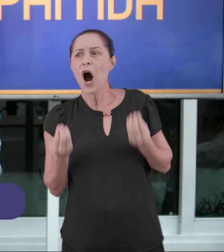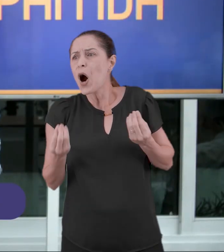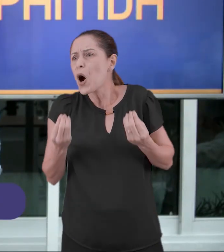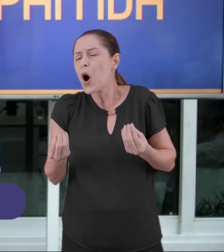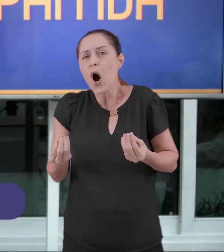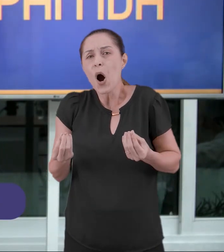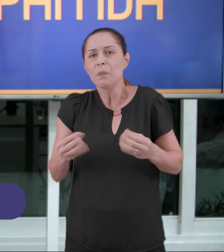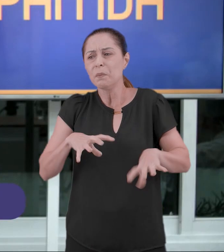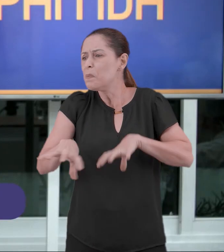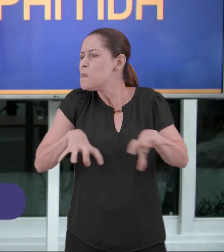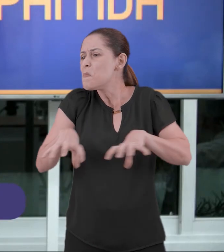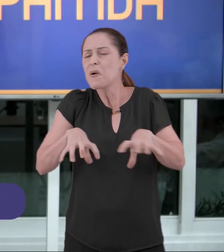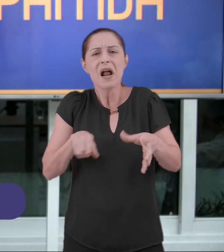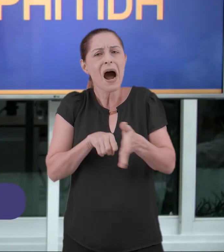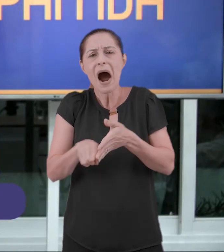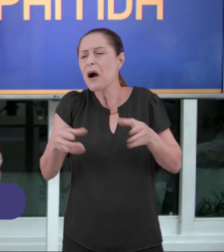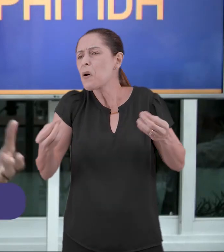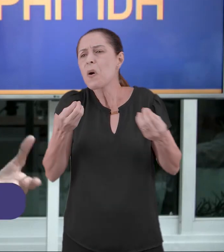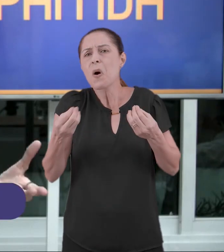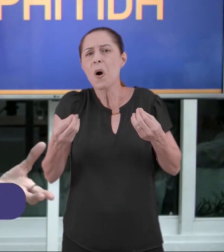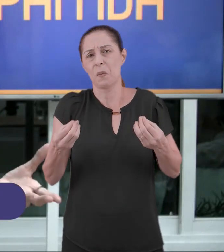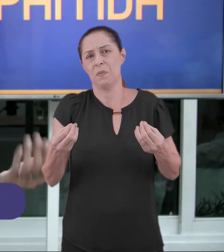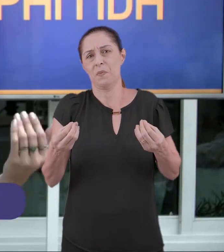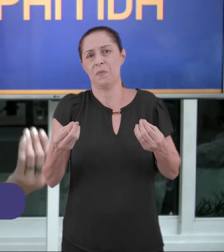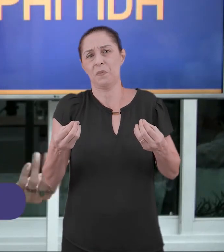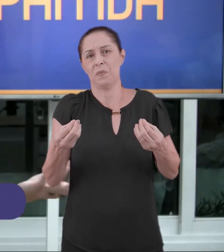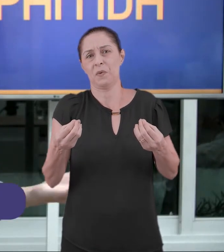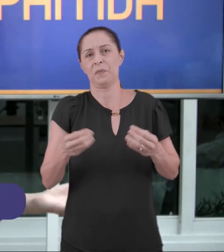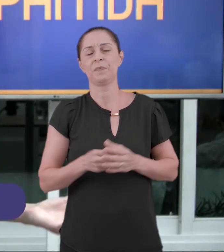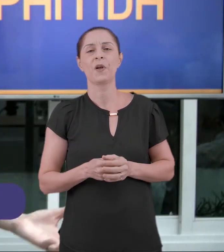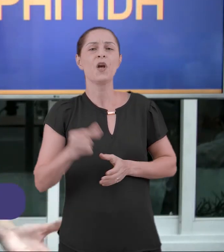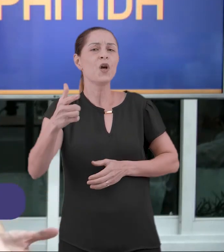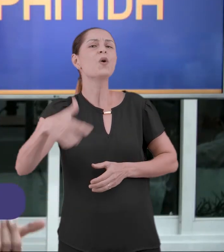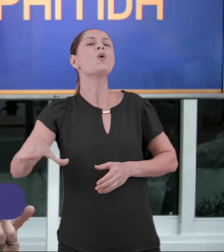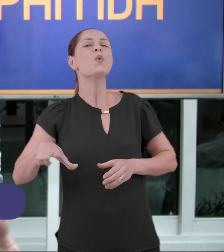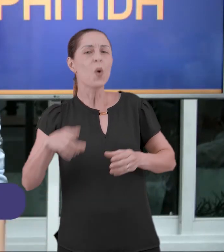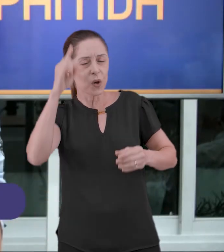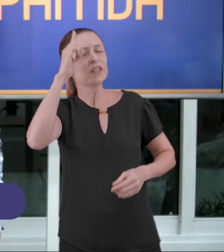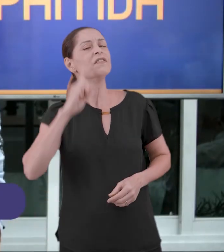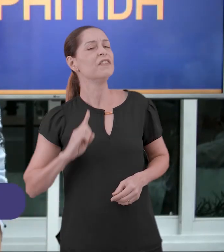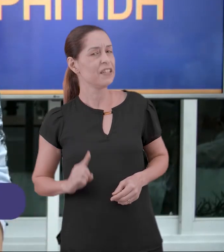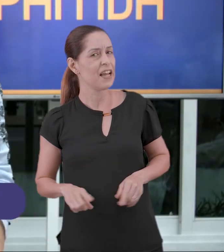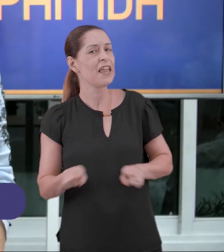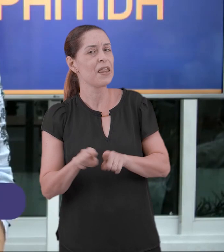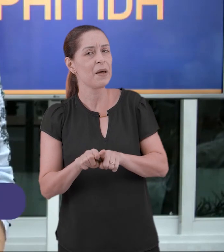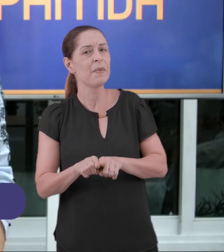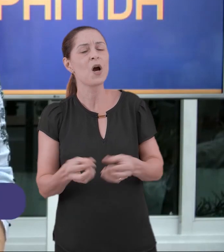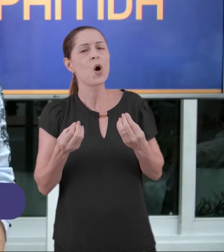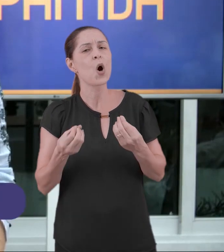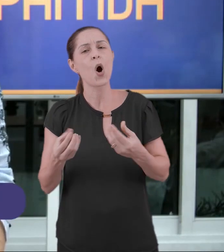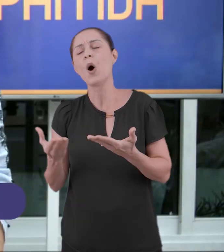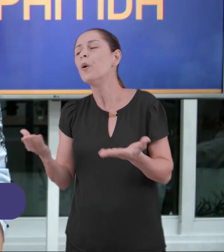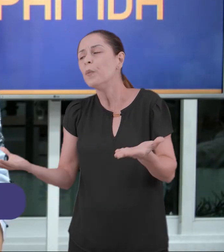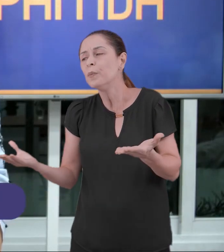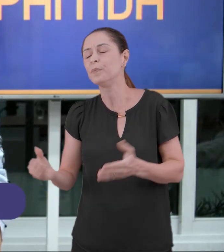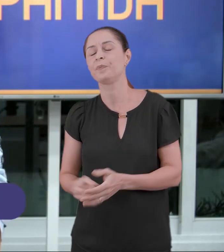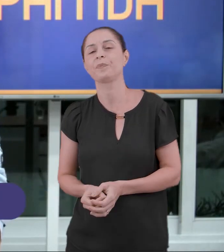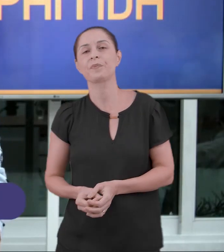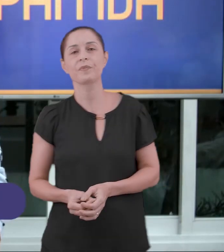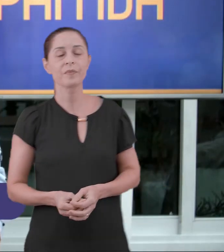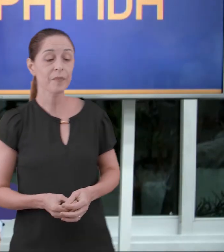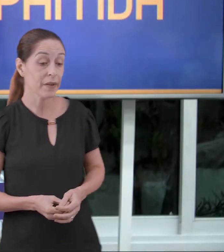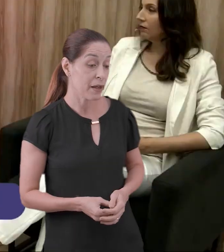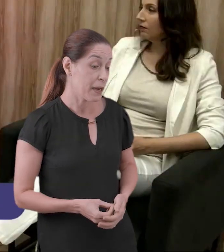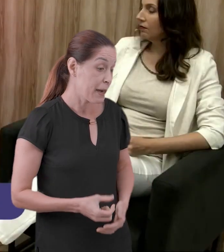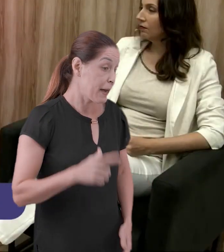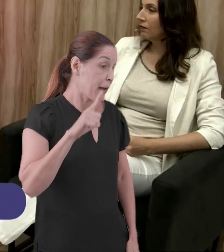estar preparado para receber essas famílias e com outras deficiências também, né? Como que é para receber essas famílias, pastor?